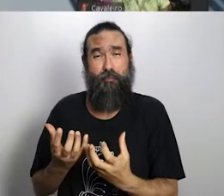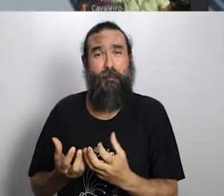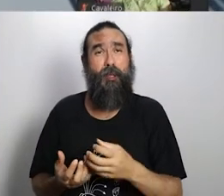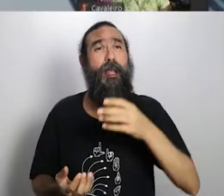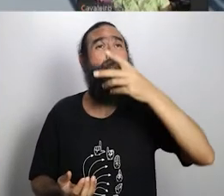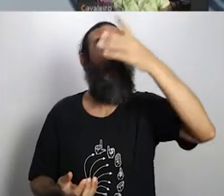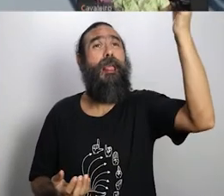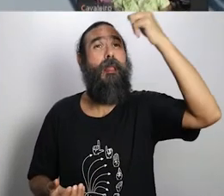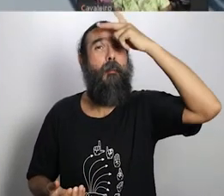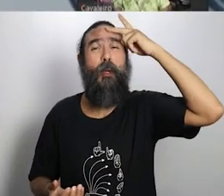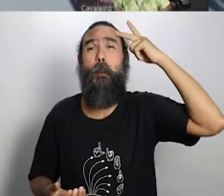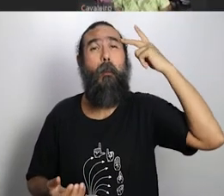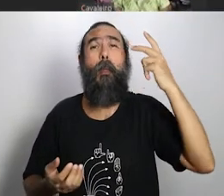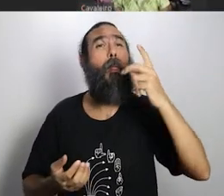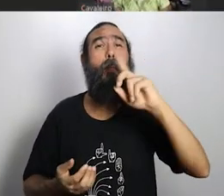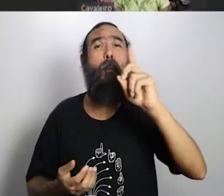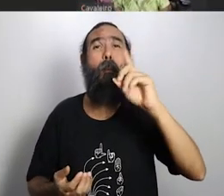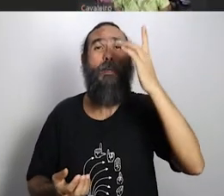assada.